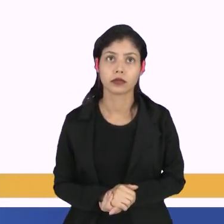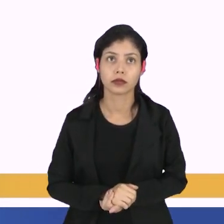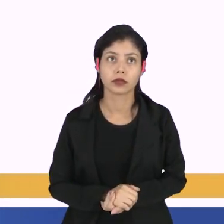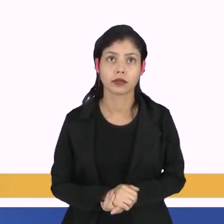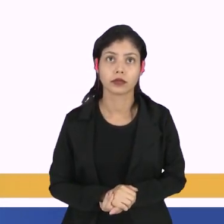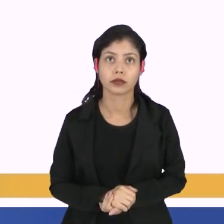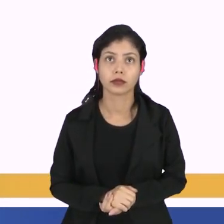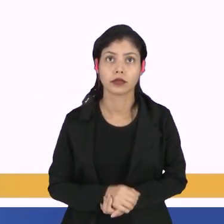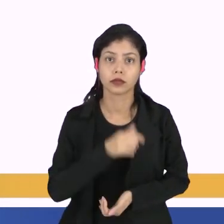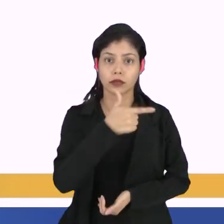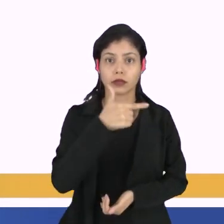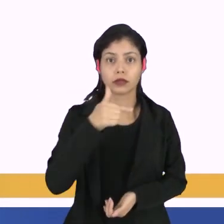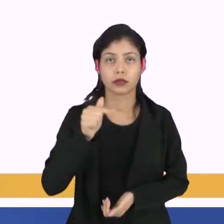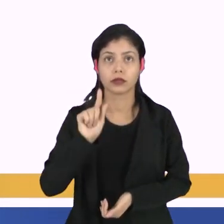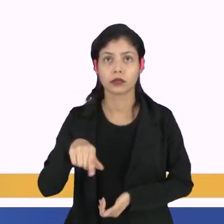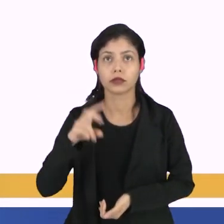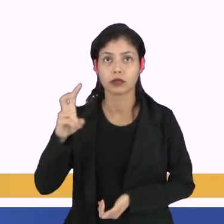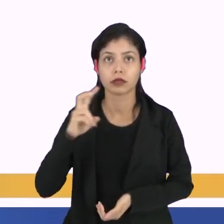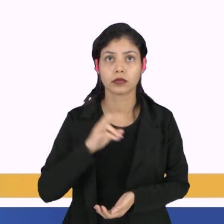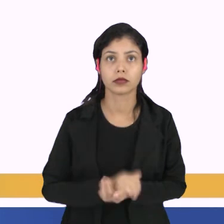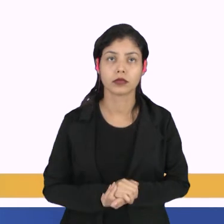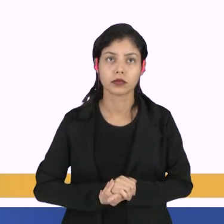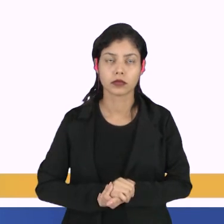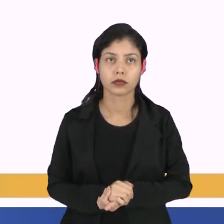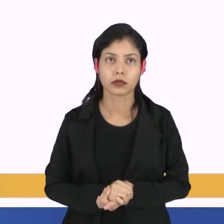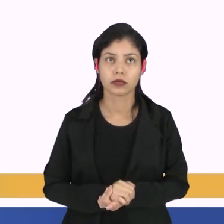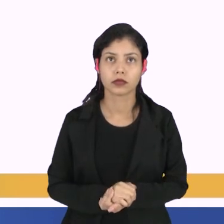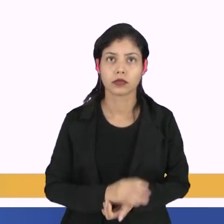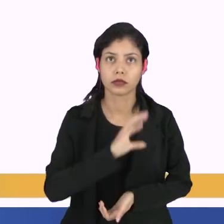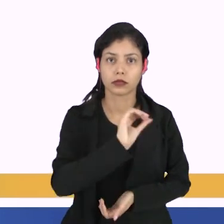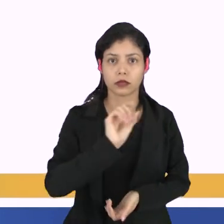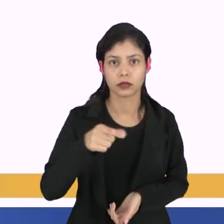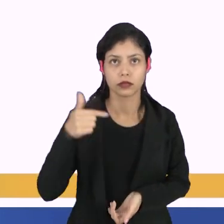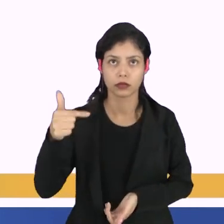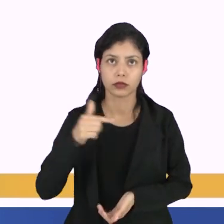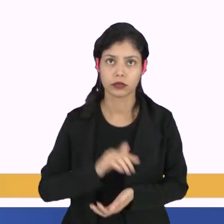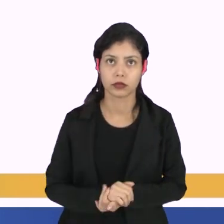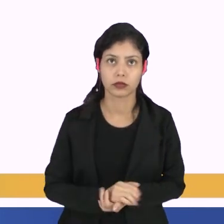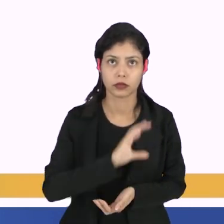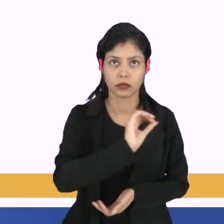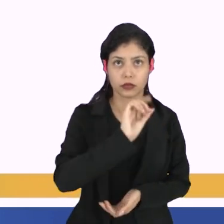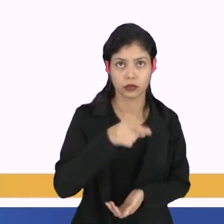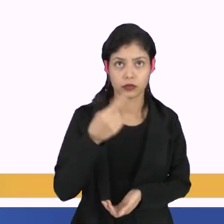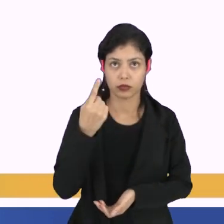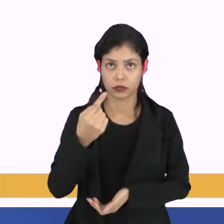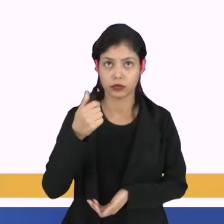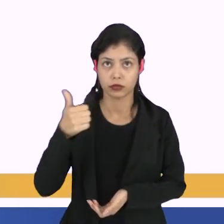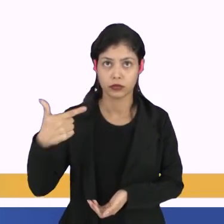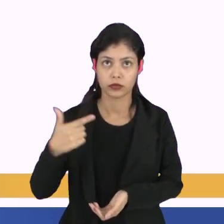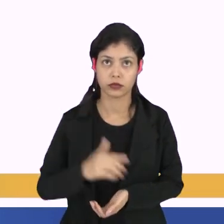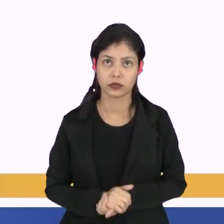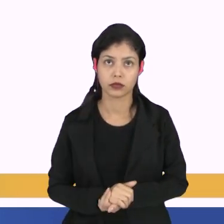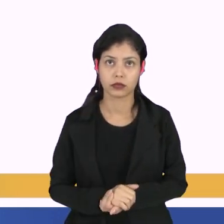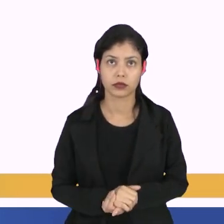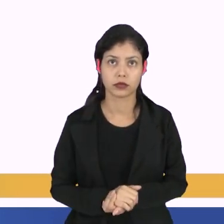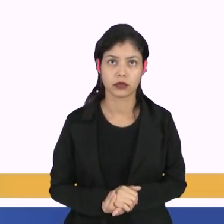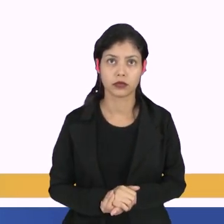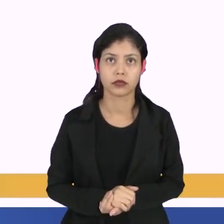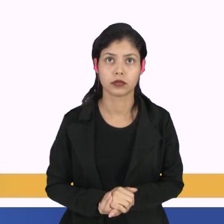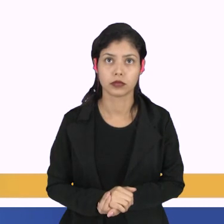3, 27,5, no item 4, 0,2, no item 5, 0,12 e no item